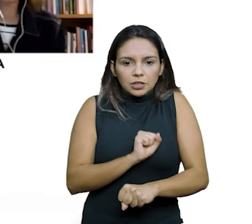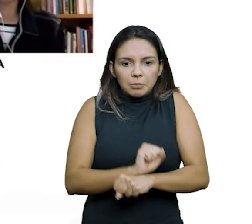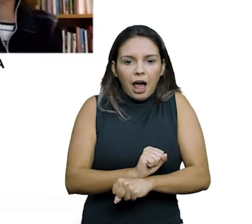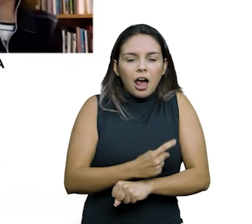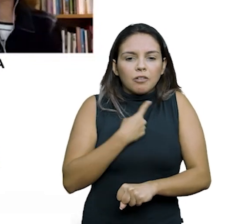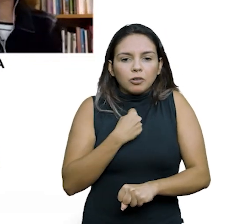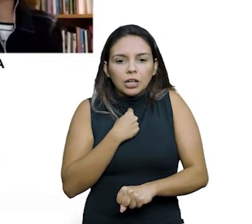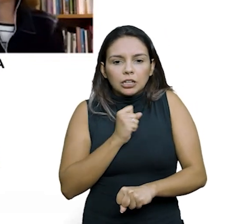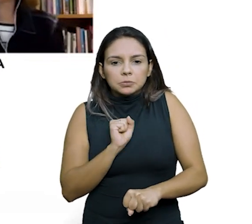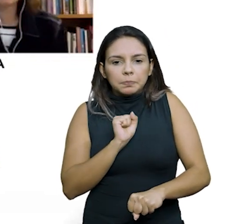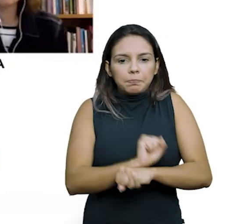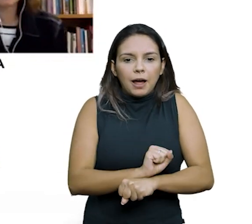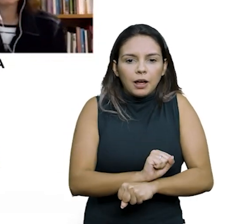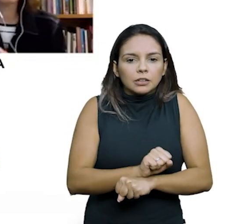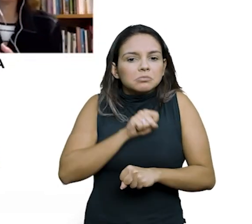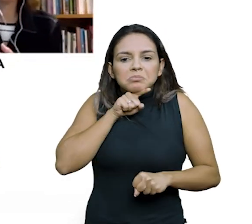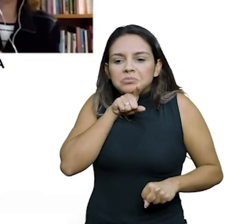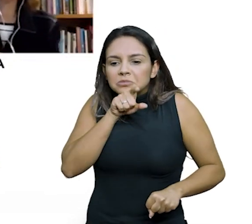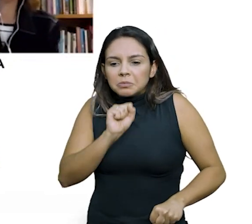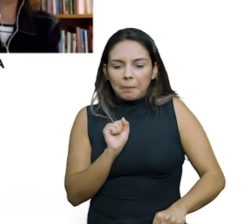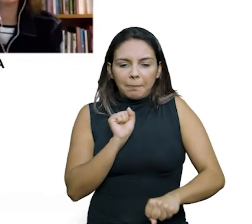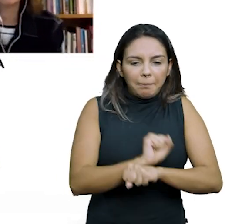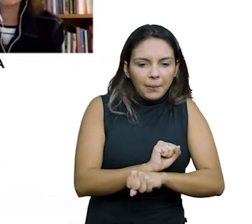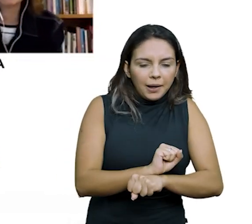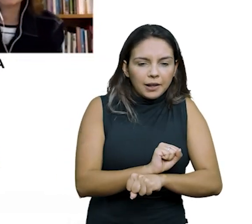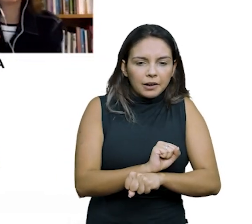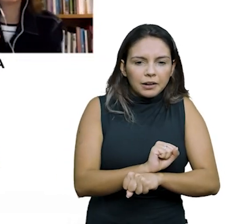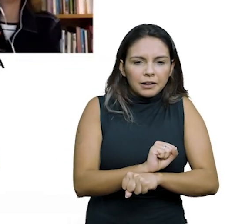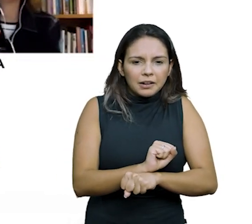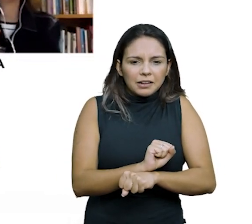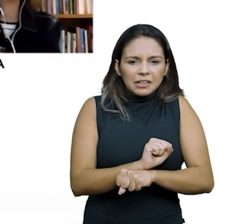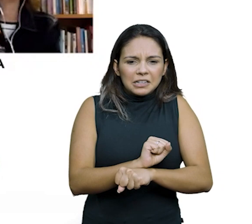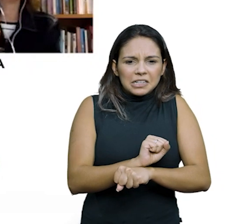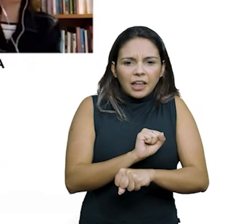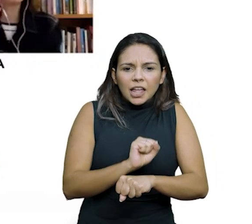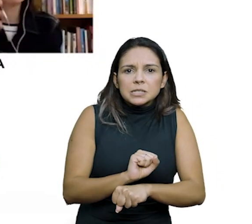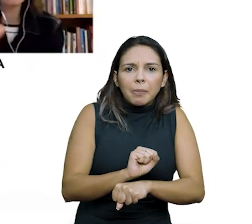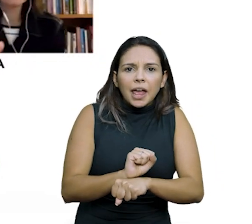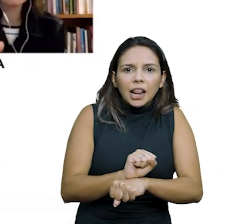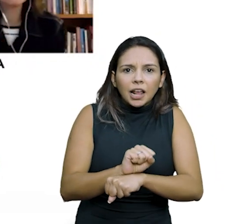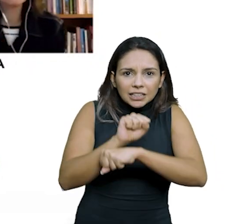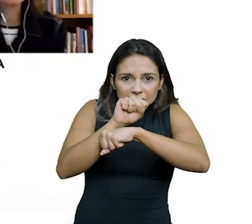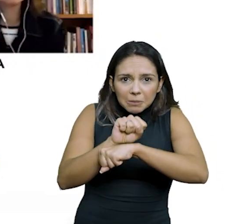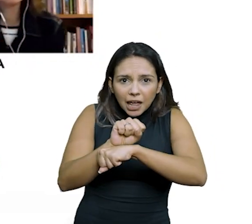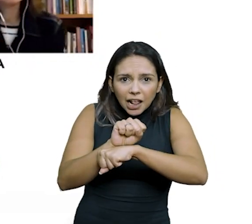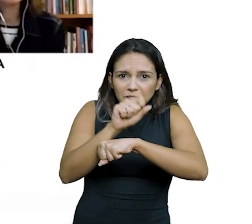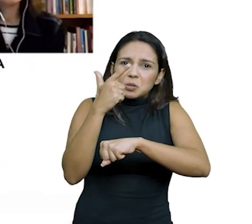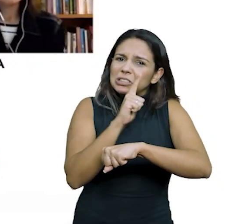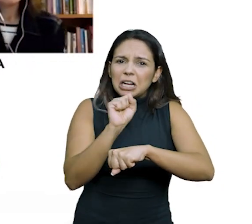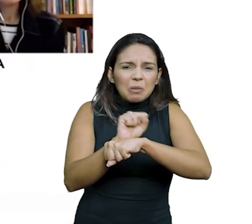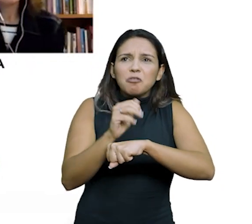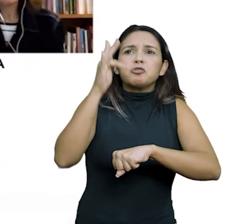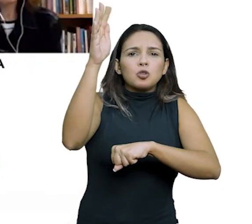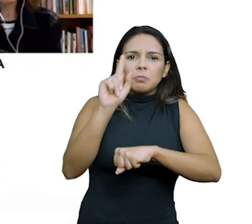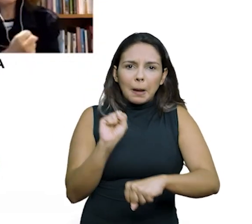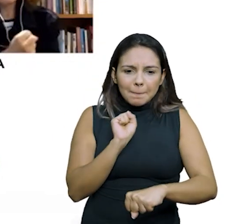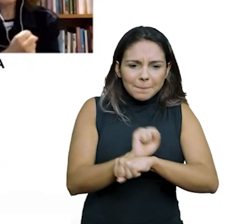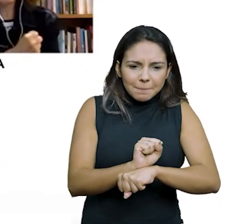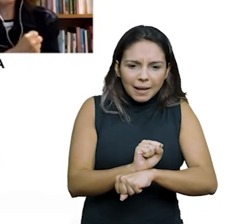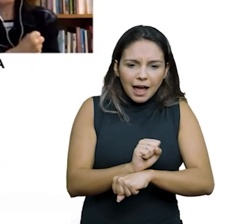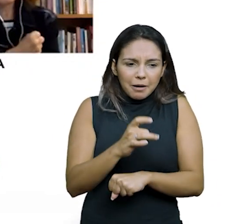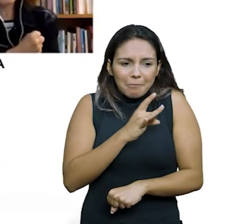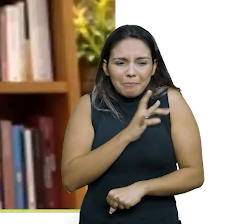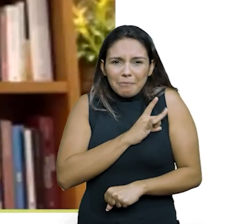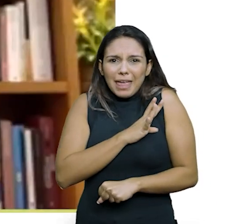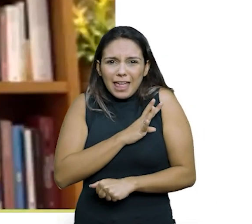da vontade, a paralisia do desejo, a paralisia da própria esperança, né? É um medo que nos